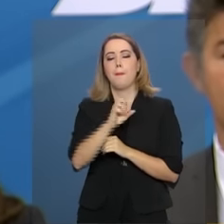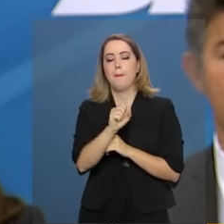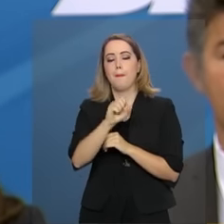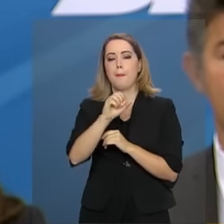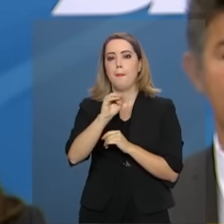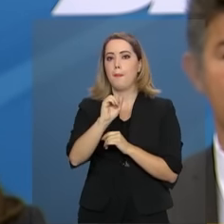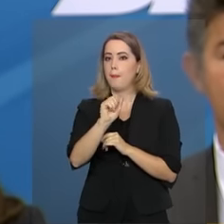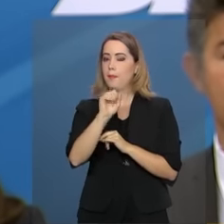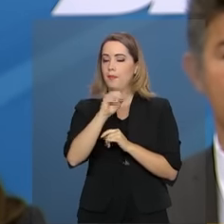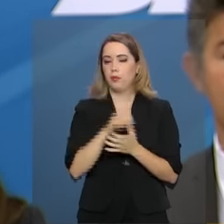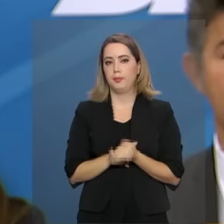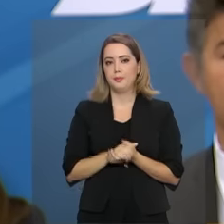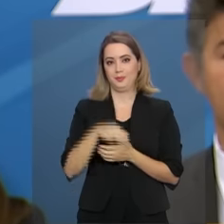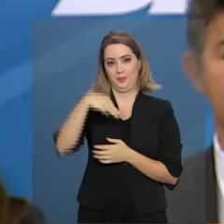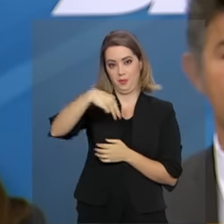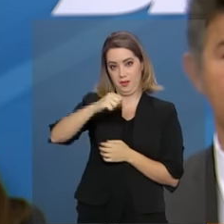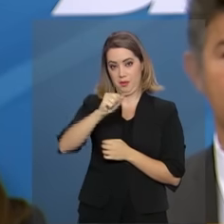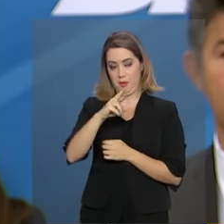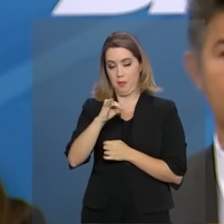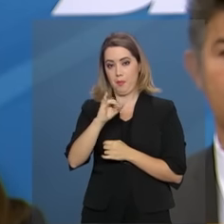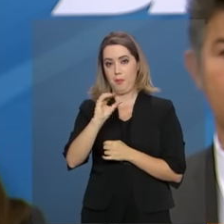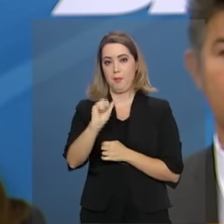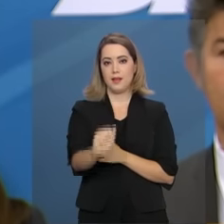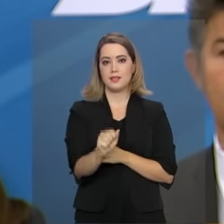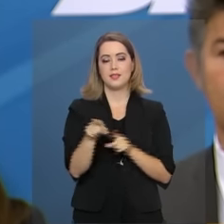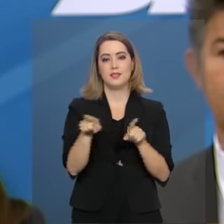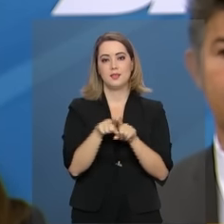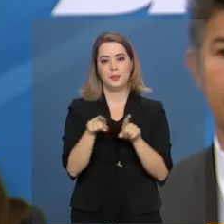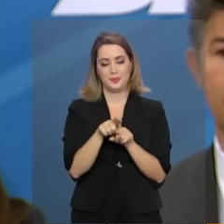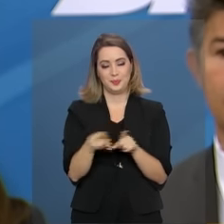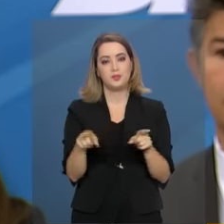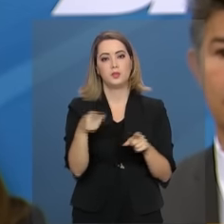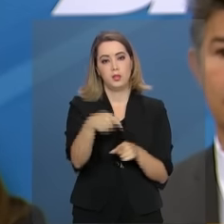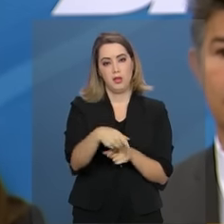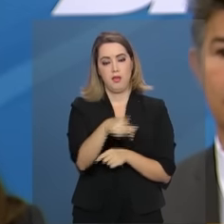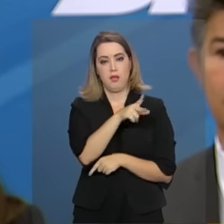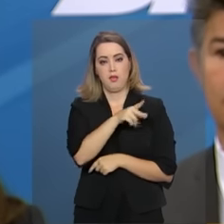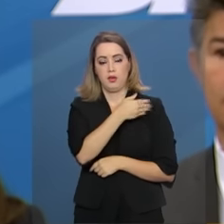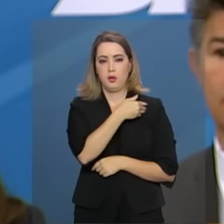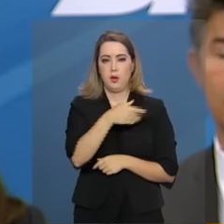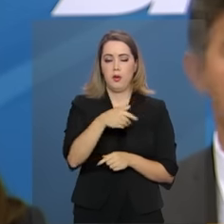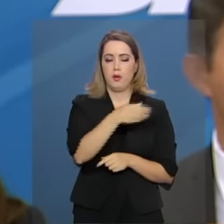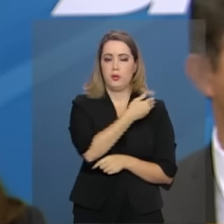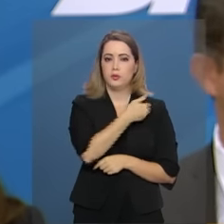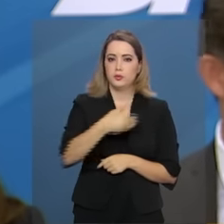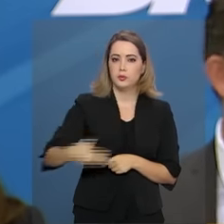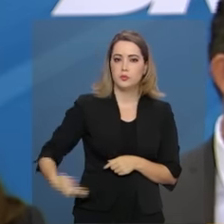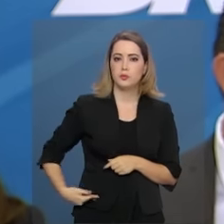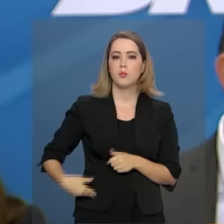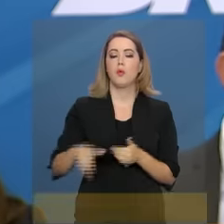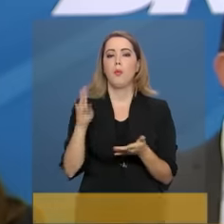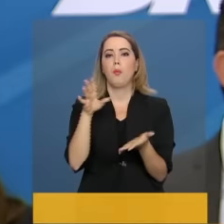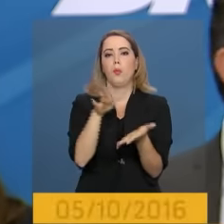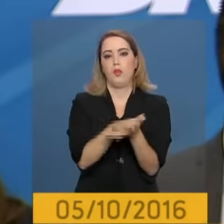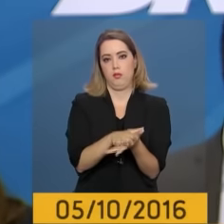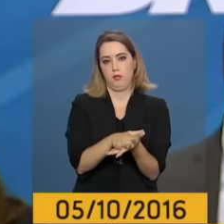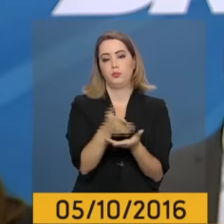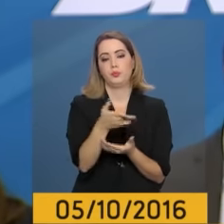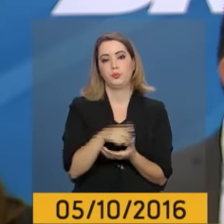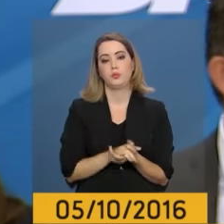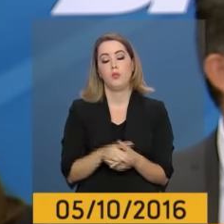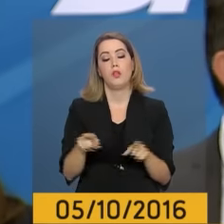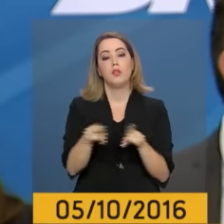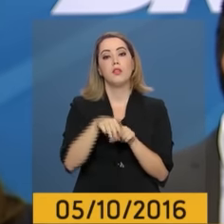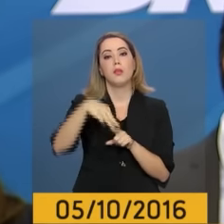primeira-dama do Distrito Federal, Maria Helena Sartori, minha querida primeira-dama do meu estado, e incentivadora. Maria